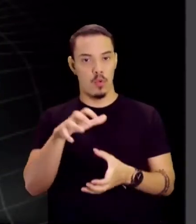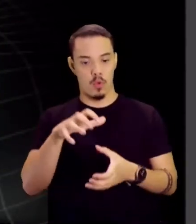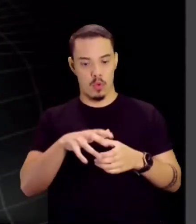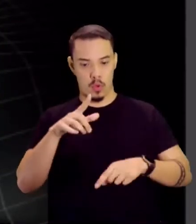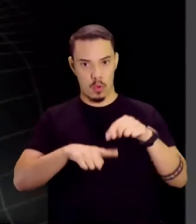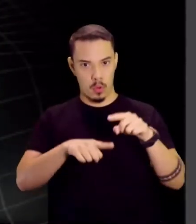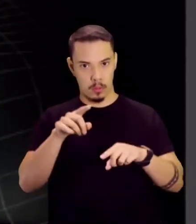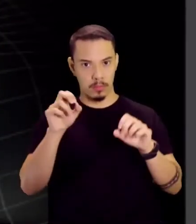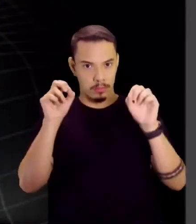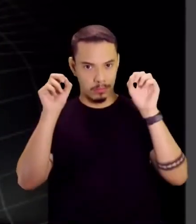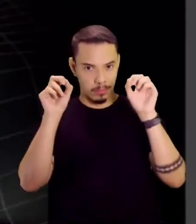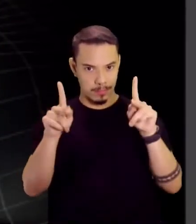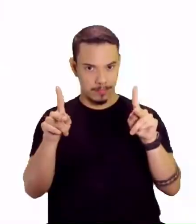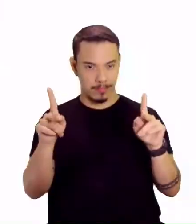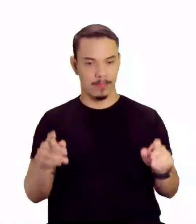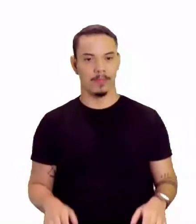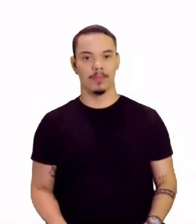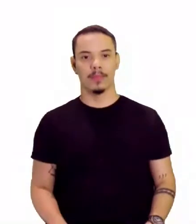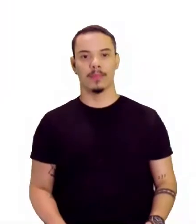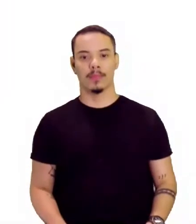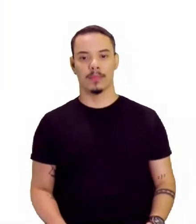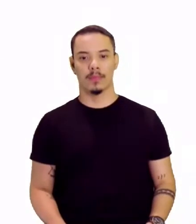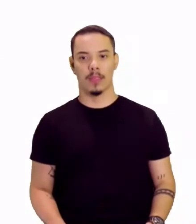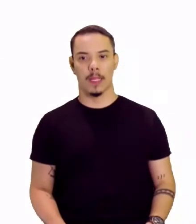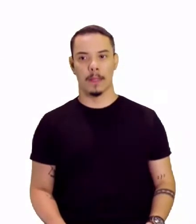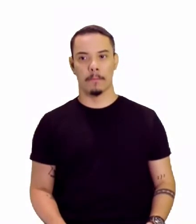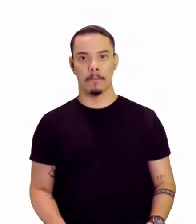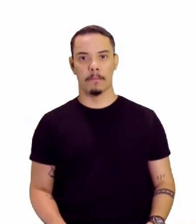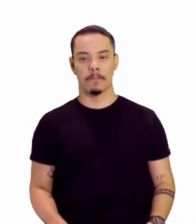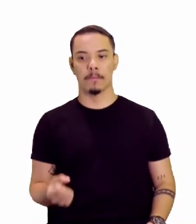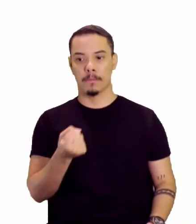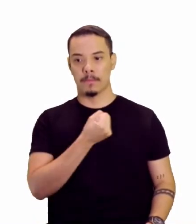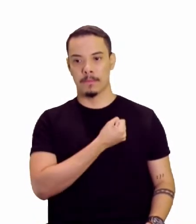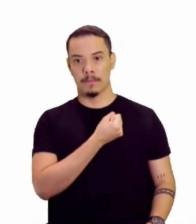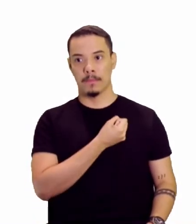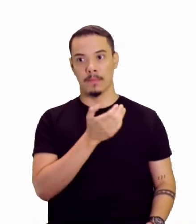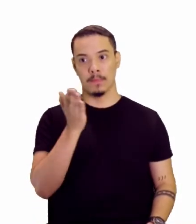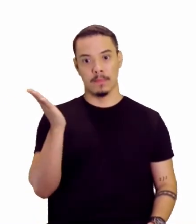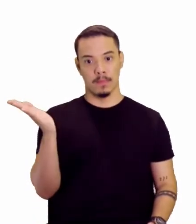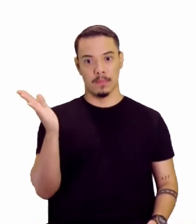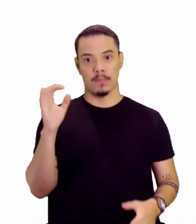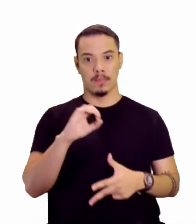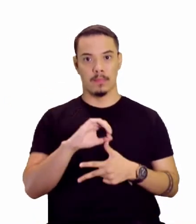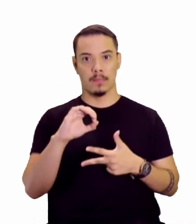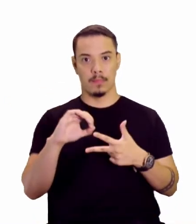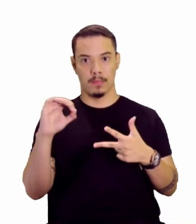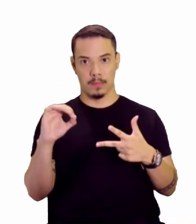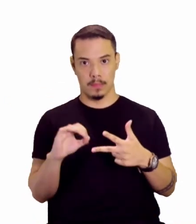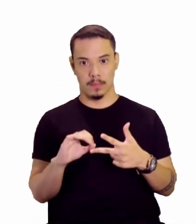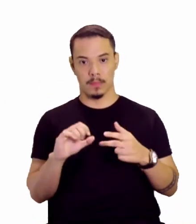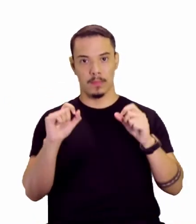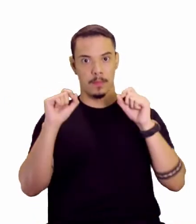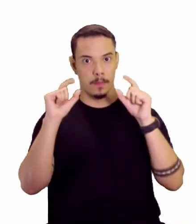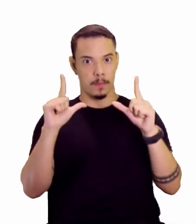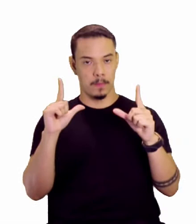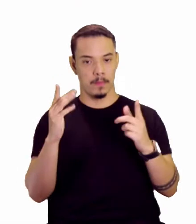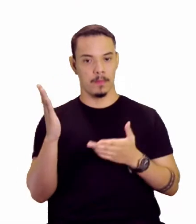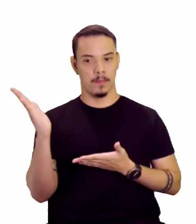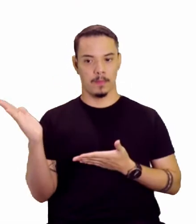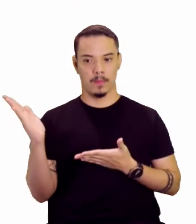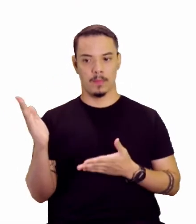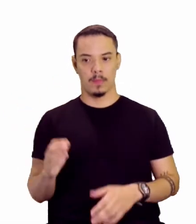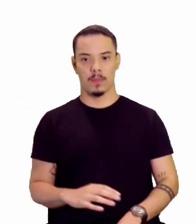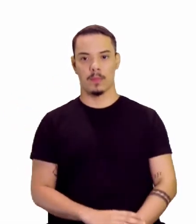Exatamente. Fechado, pessoal? Vamos continuar, olha só. Tem nossa questão de Enem agora? Tá vindo lá, ó. Se liga no Enem, no